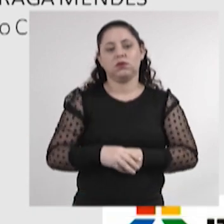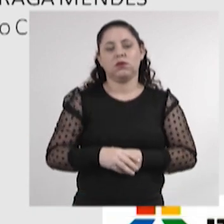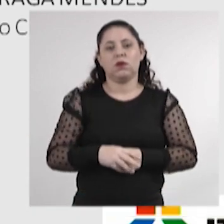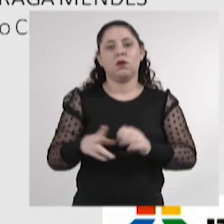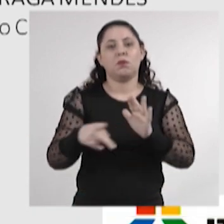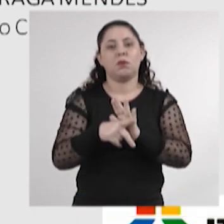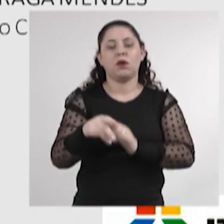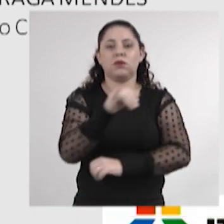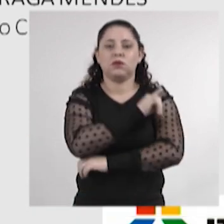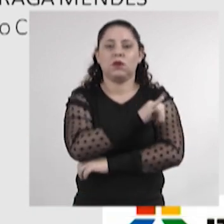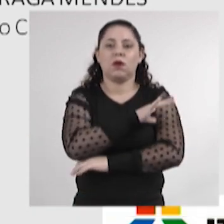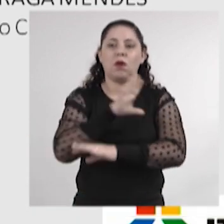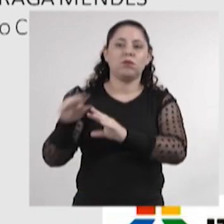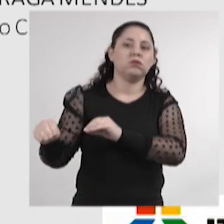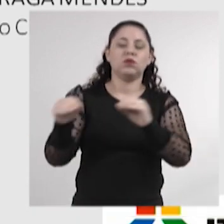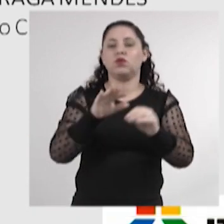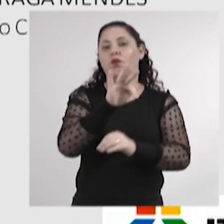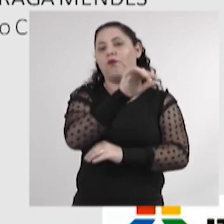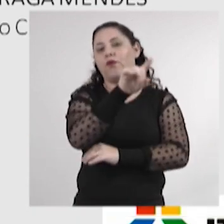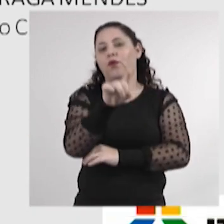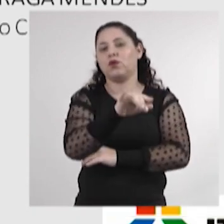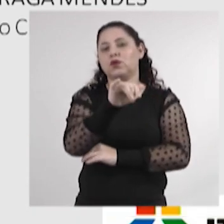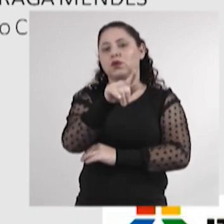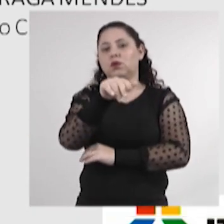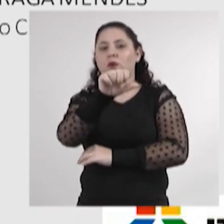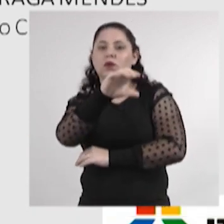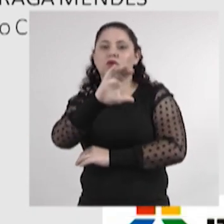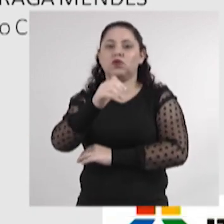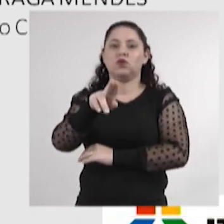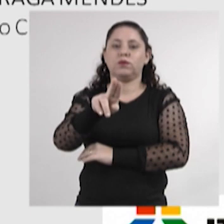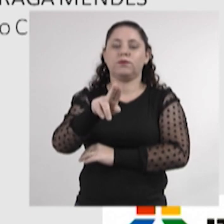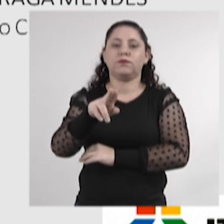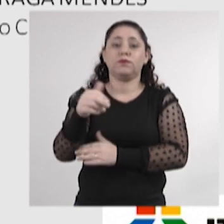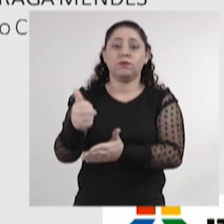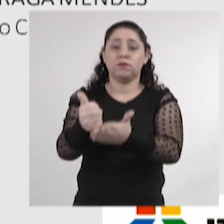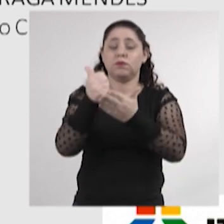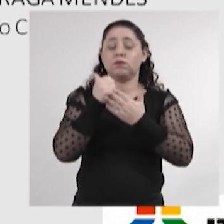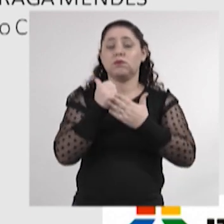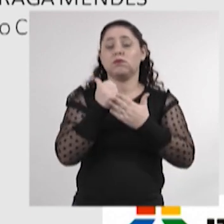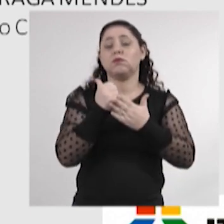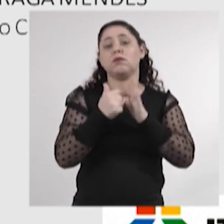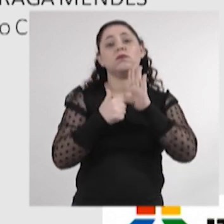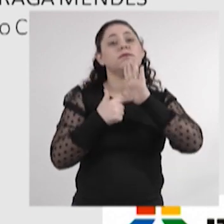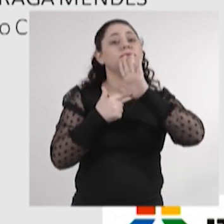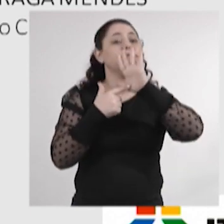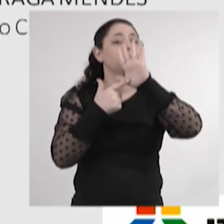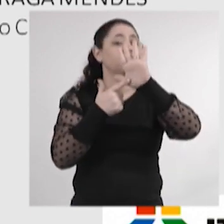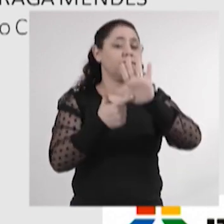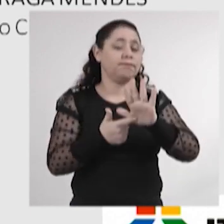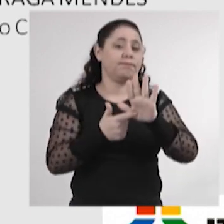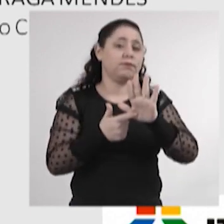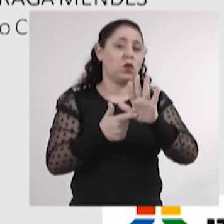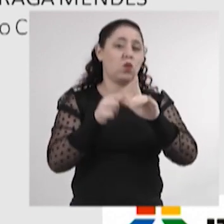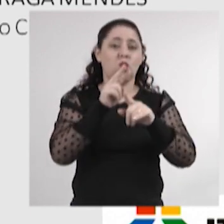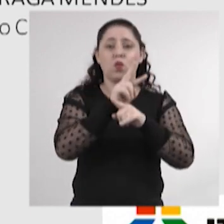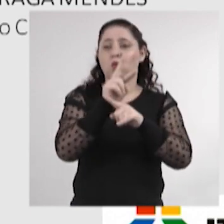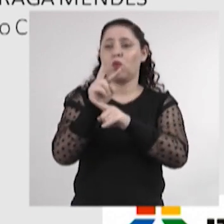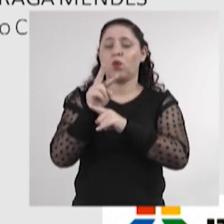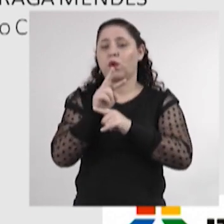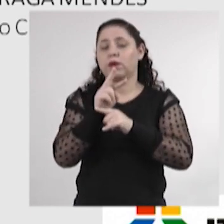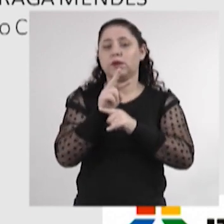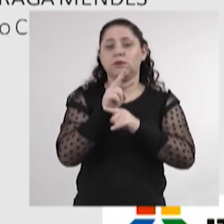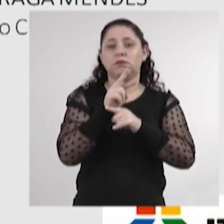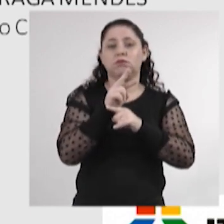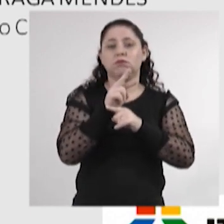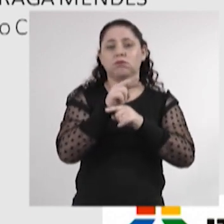do Rio de Janeiro, mas me mudei para Foz do Iguaçu para trabalhar lá na Itaipu. E eu vou trazer aqui, mostrar para vocês o monitoramento que nós fazemos dos